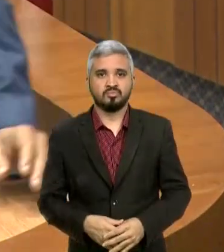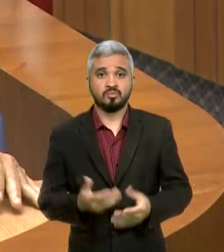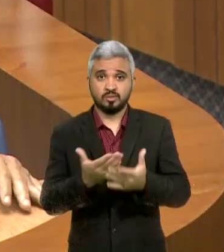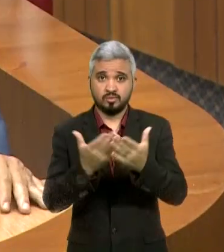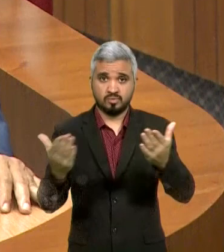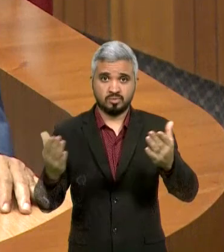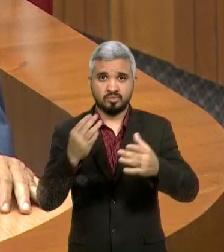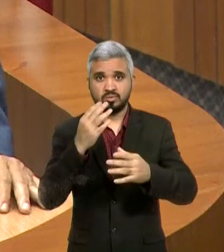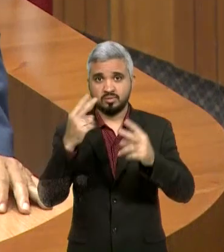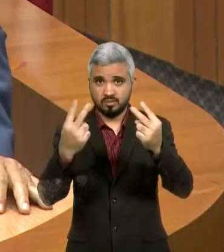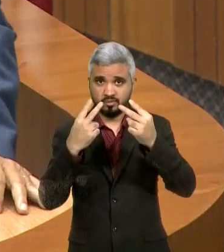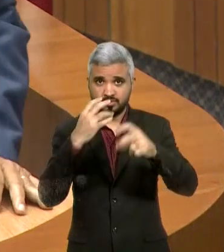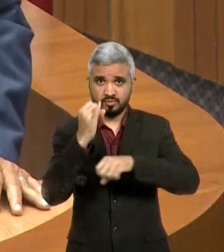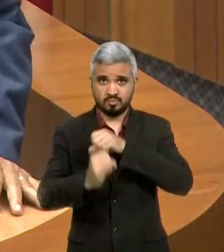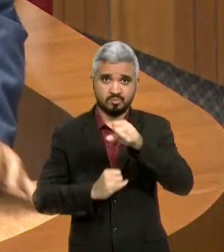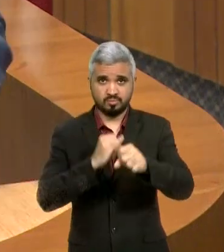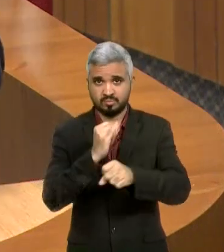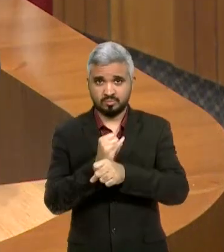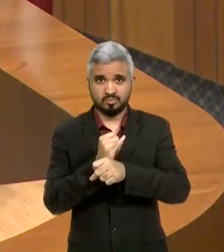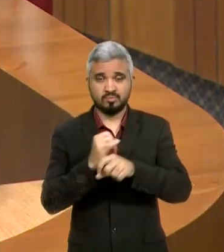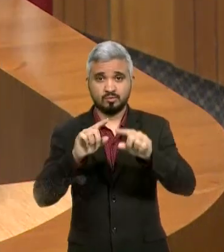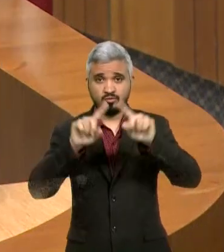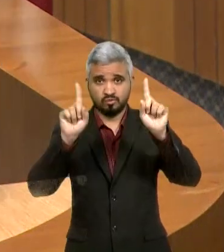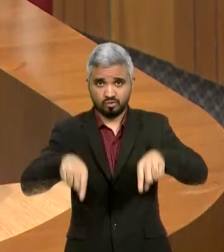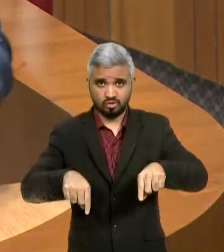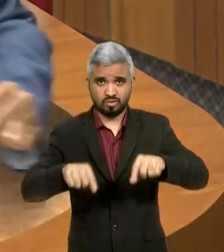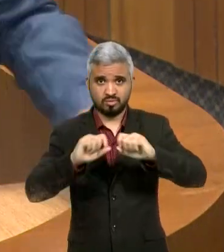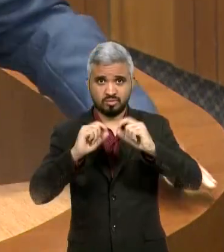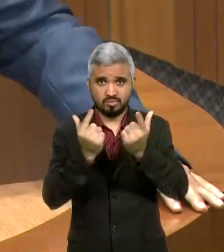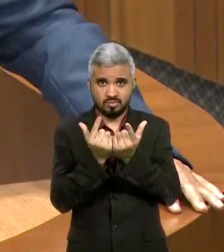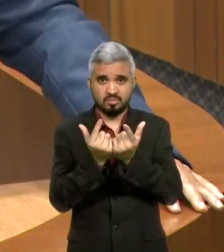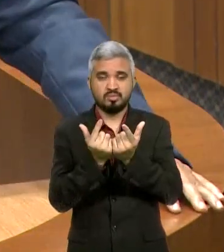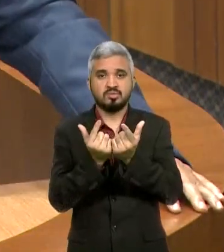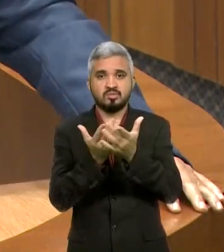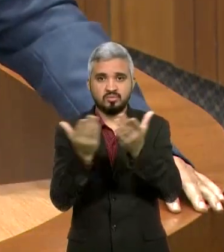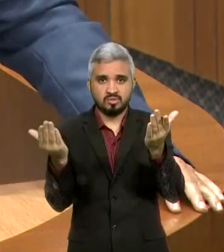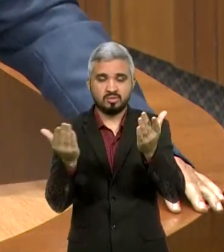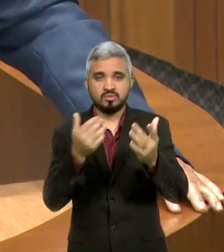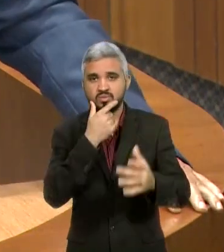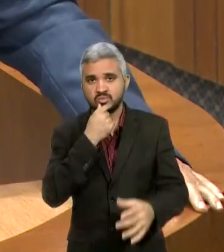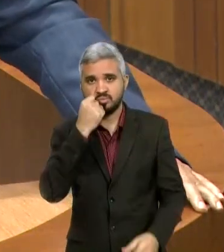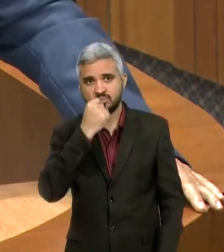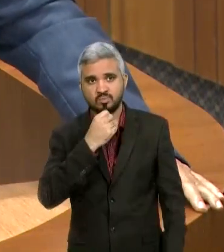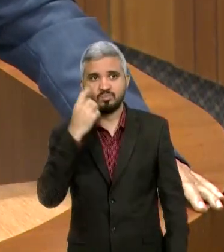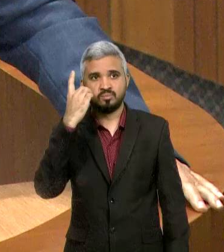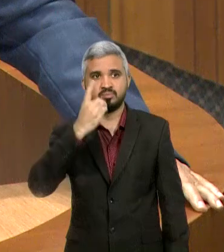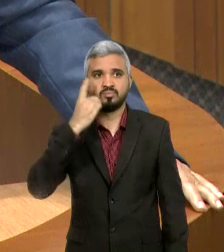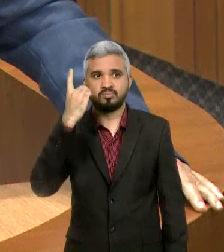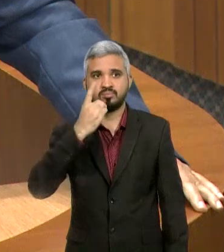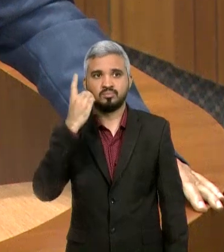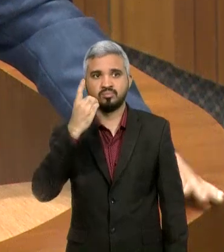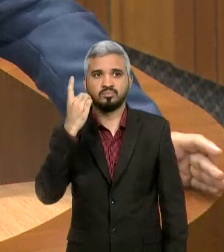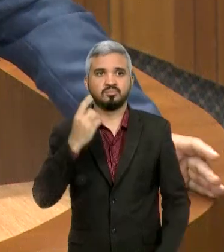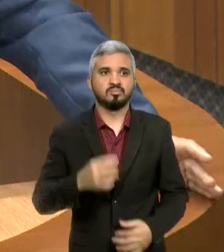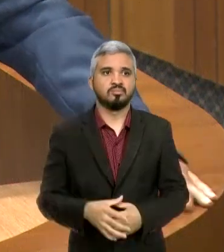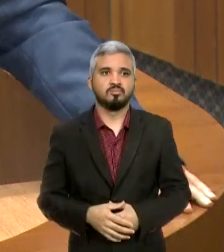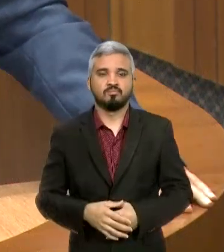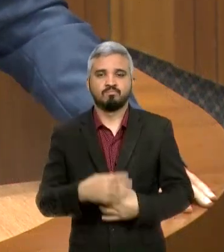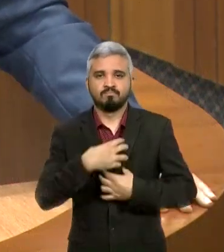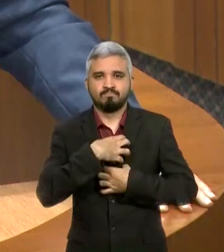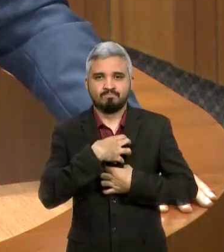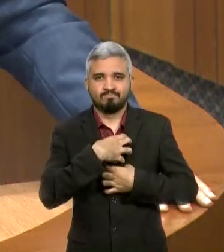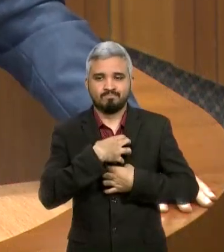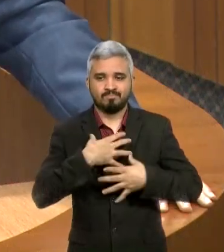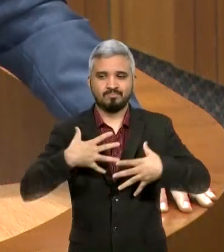internautas, servidores da casa, companheiros deputados e deputadas, sempre é uma grande alegria, uma grande